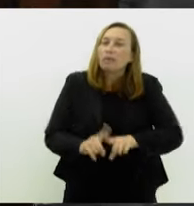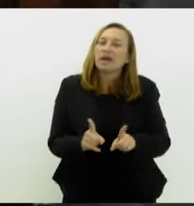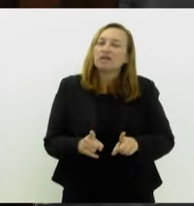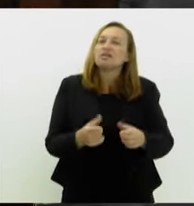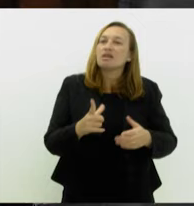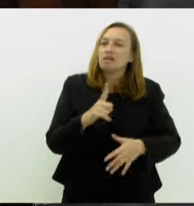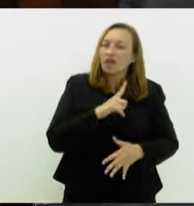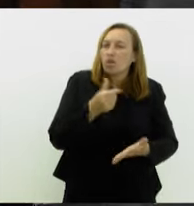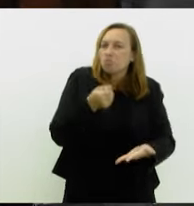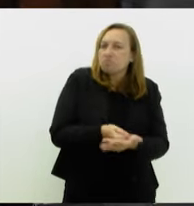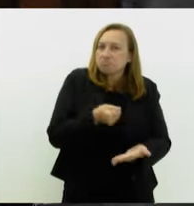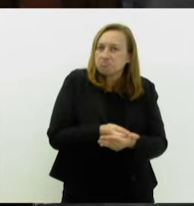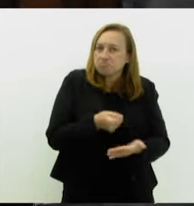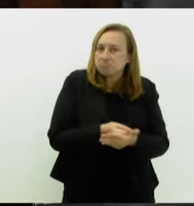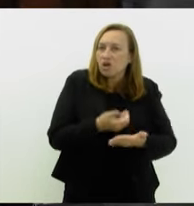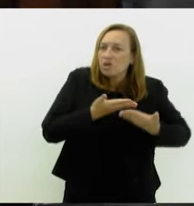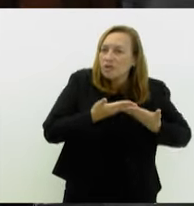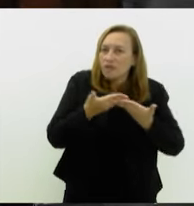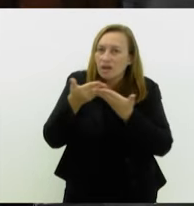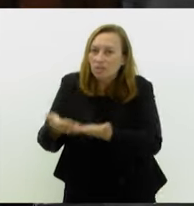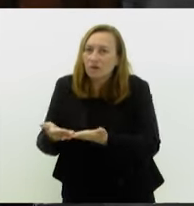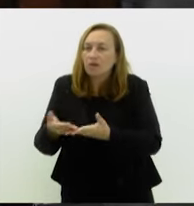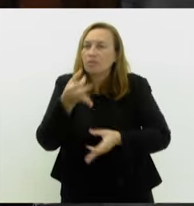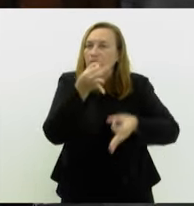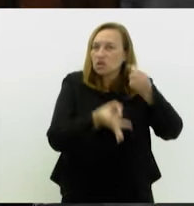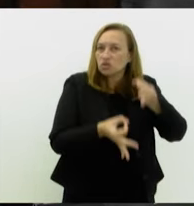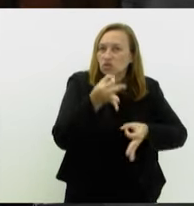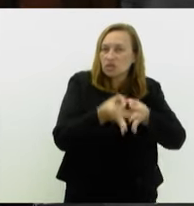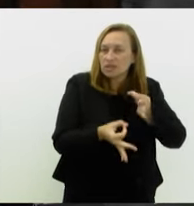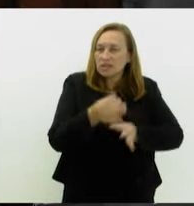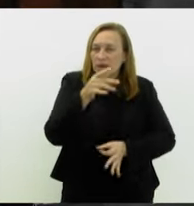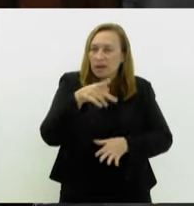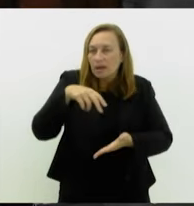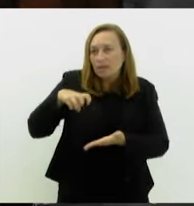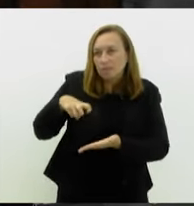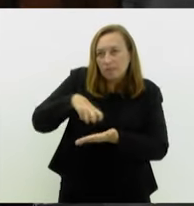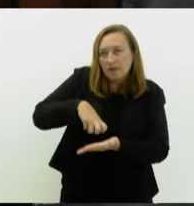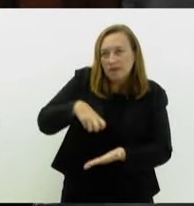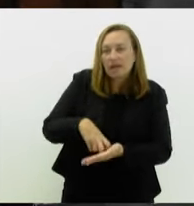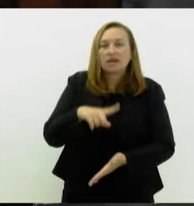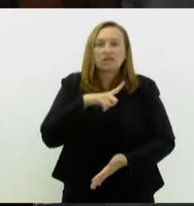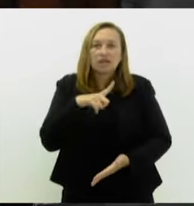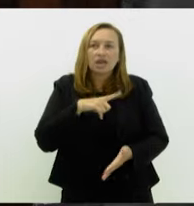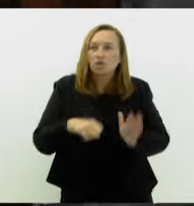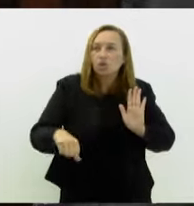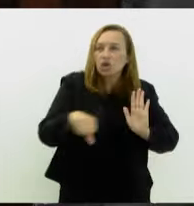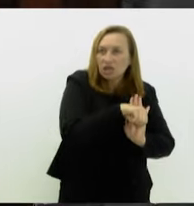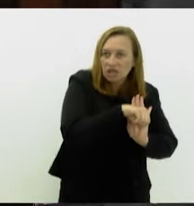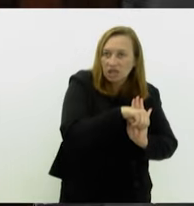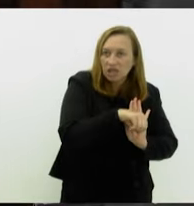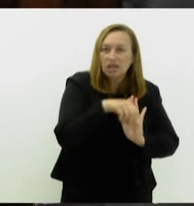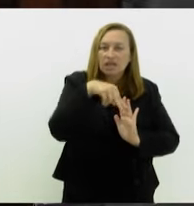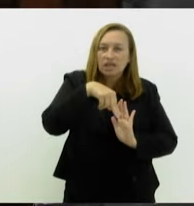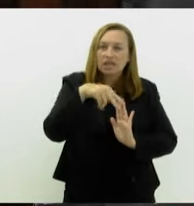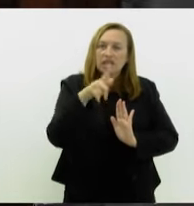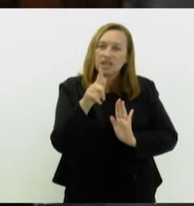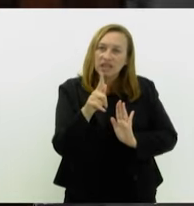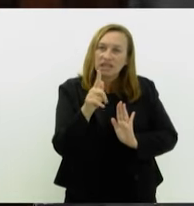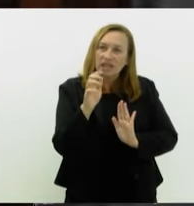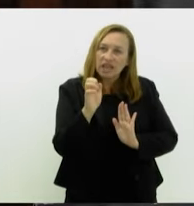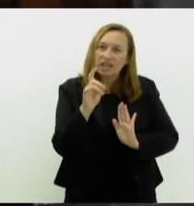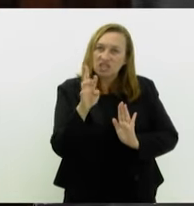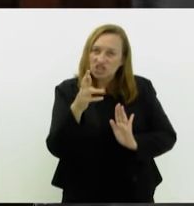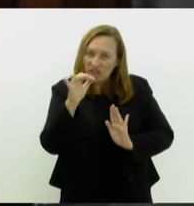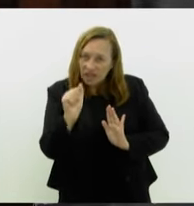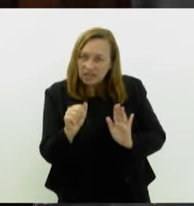encaminhar sim pro pro Pra justiça penal porque você tem lá o crime de negligência crime de imperícia E você tem